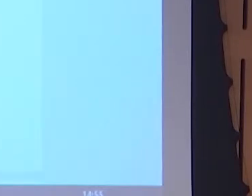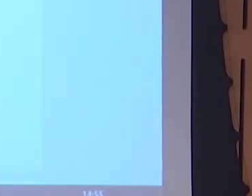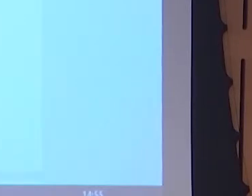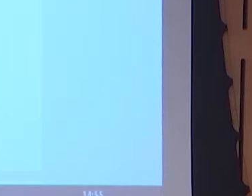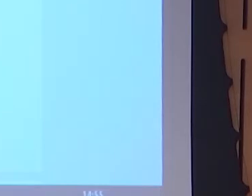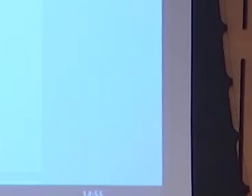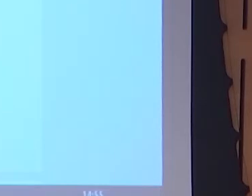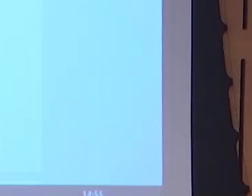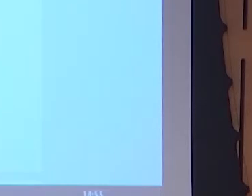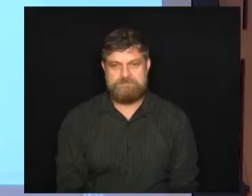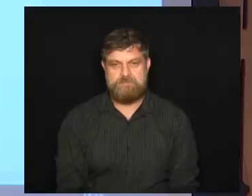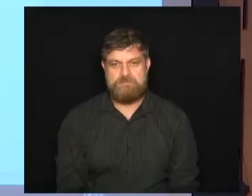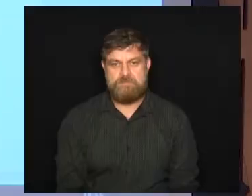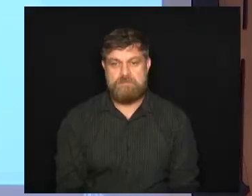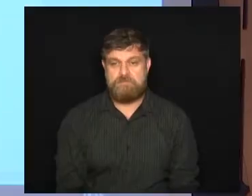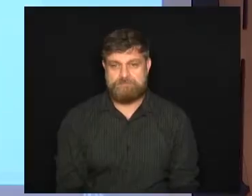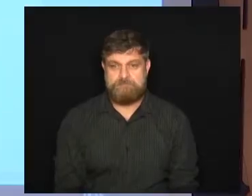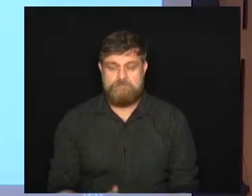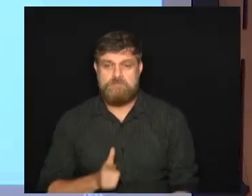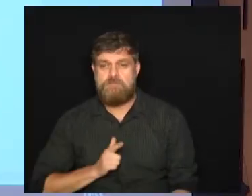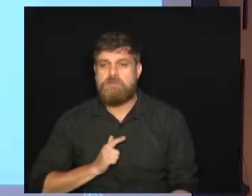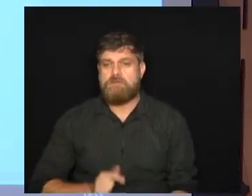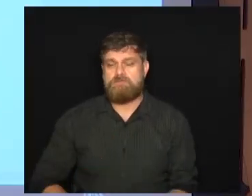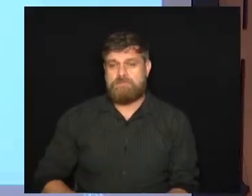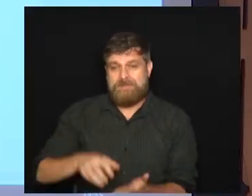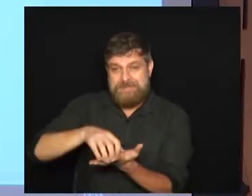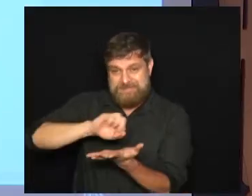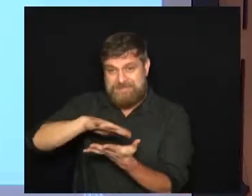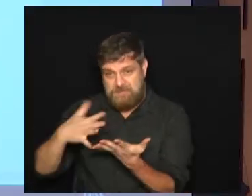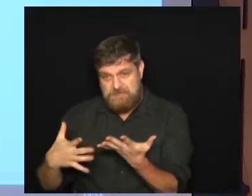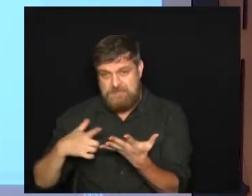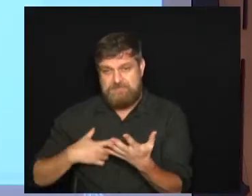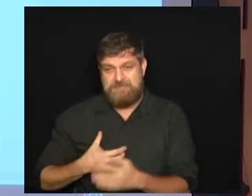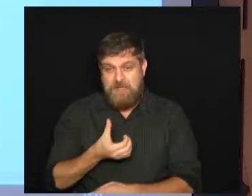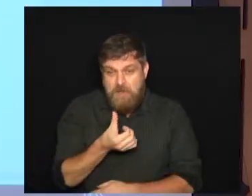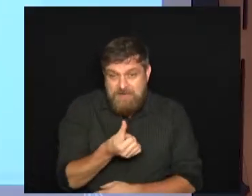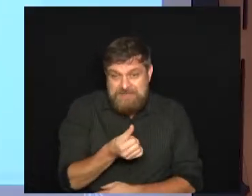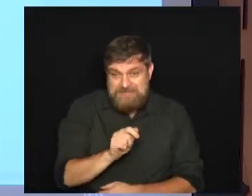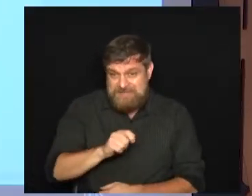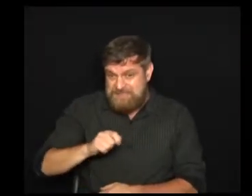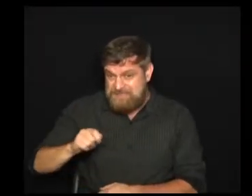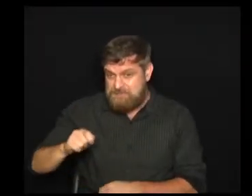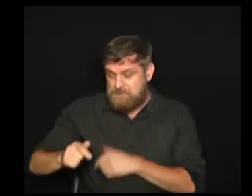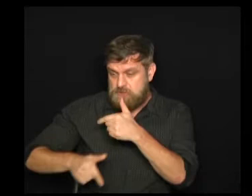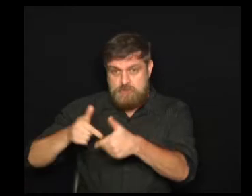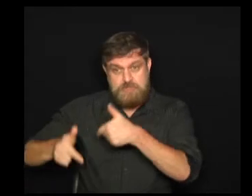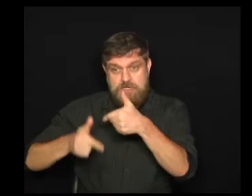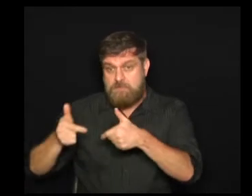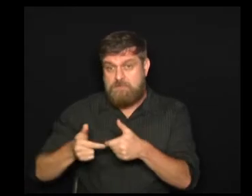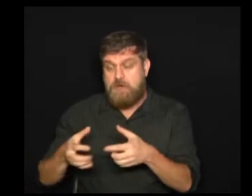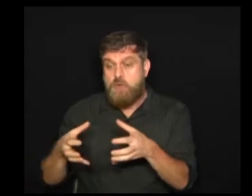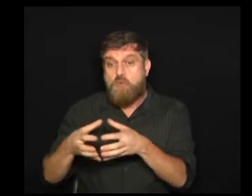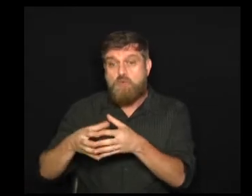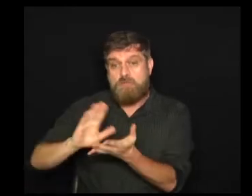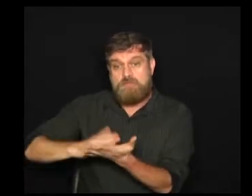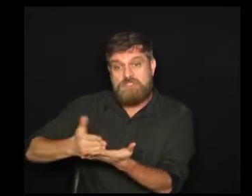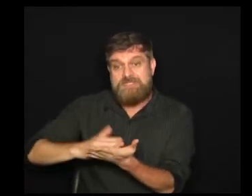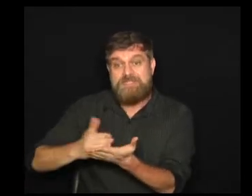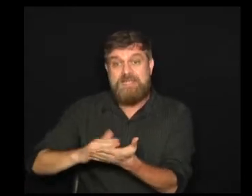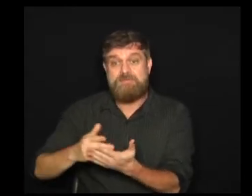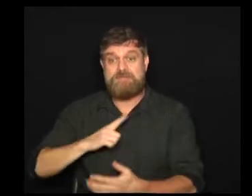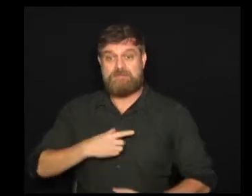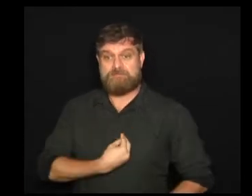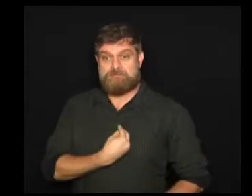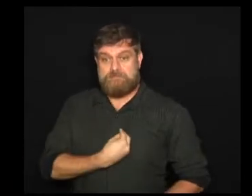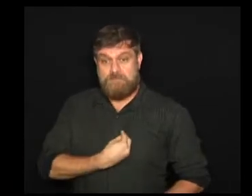um salto imenso. Isso com praticamente 5, 6 meses de atuação do time que está hoje. Então eu acredito que